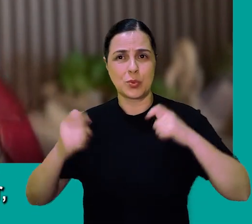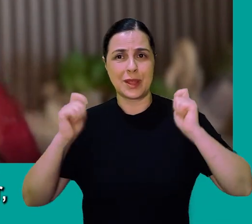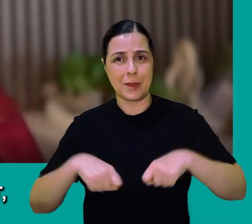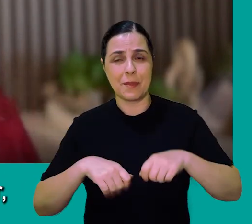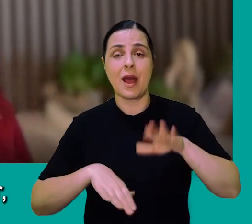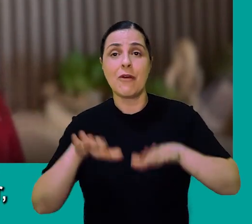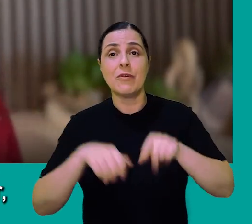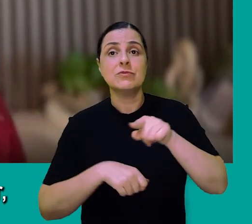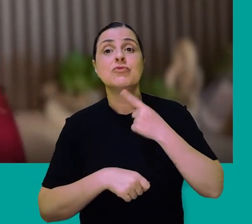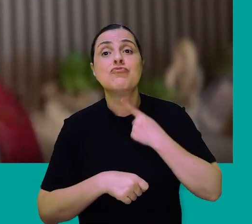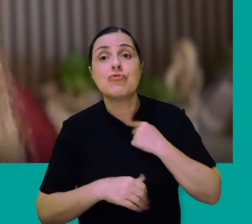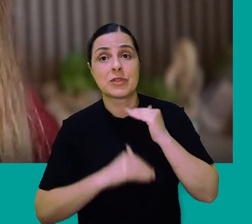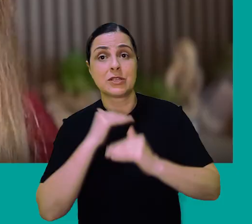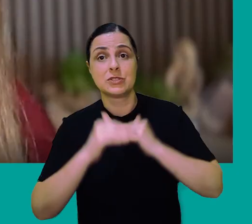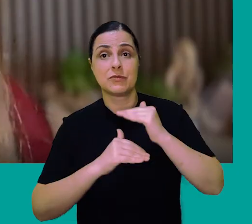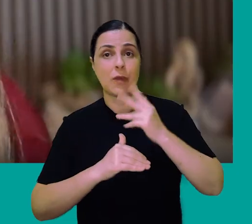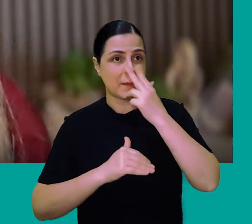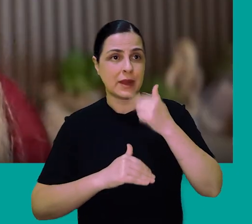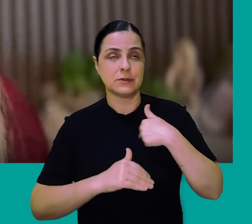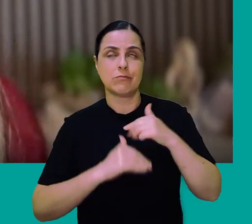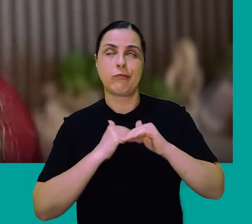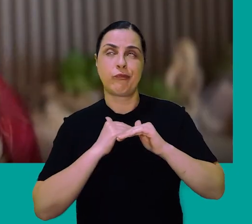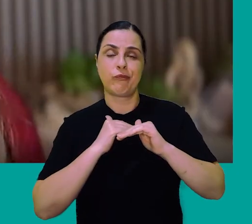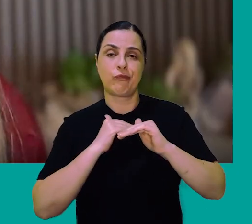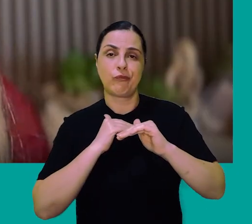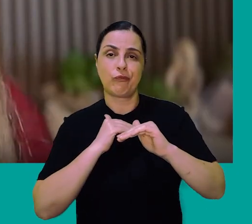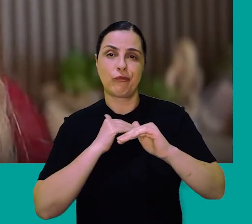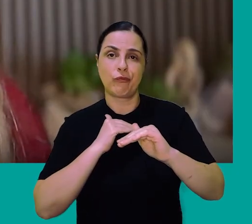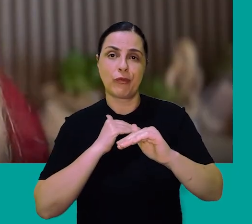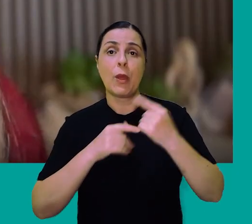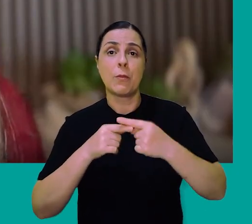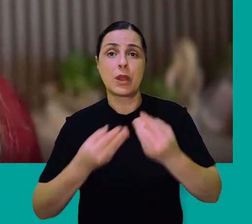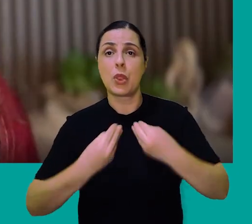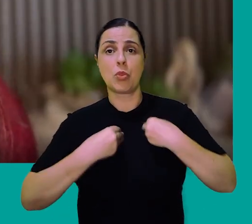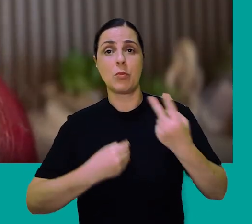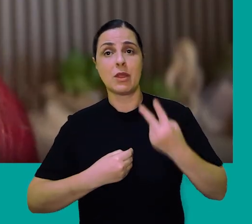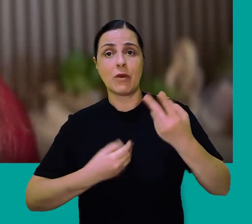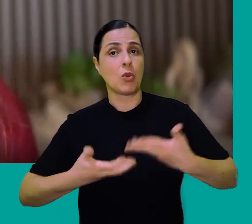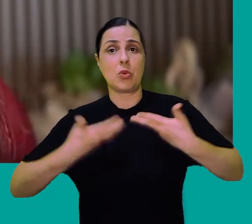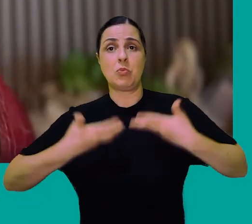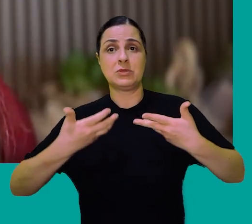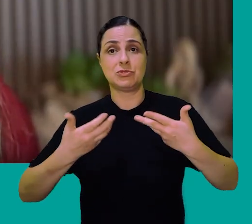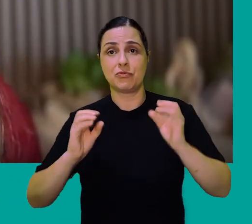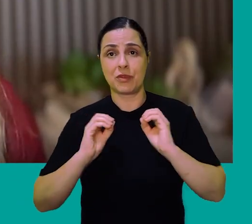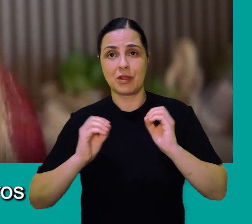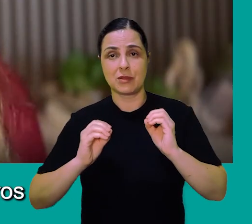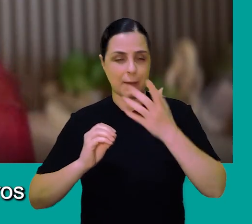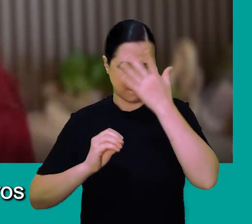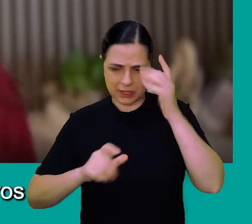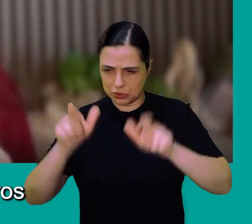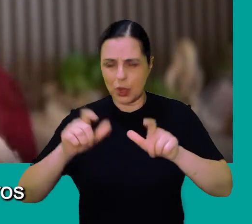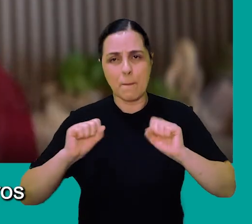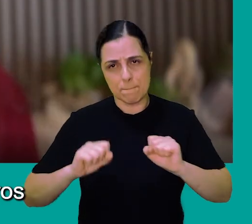tenha o desejo de se desenvolver, você vai estar estagnado naquela função, porque ninguém te dá valor. Então, isso adoece todo mundo. Então,